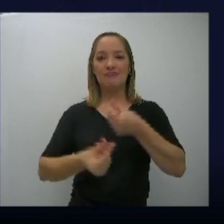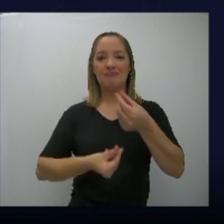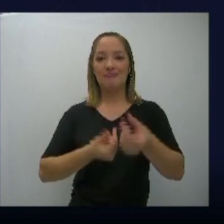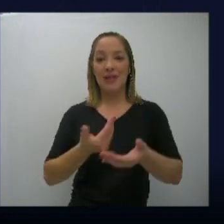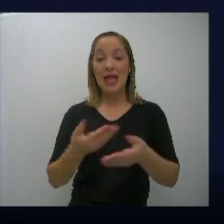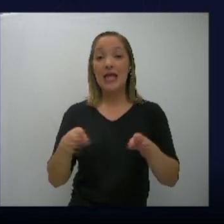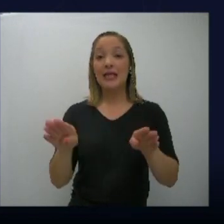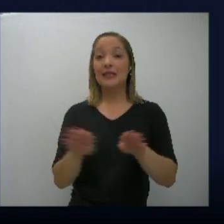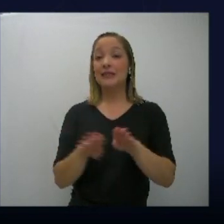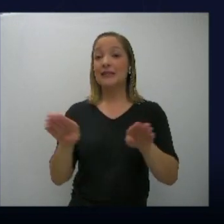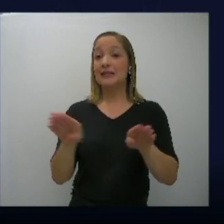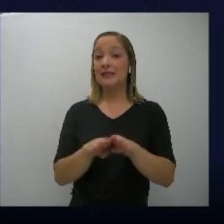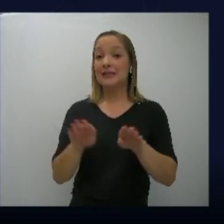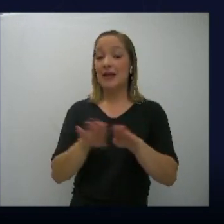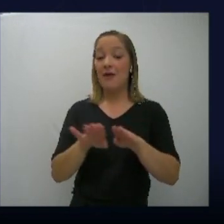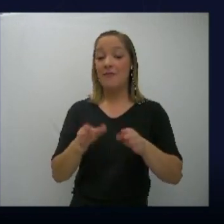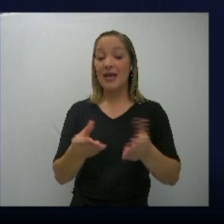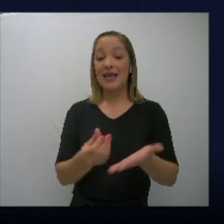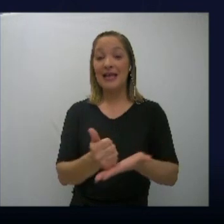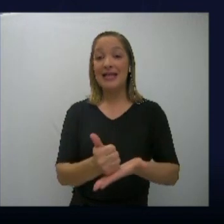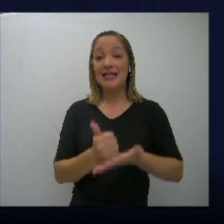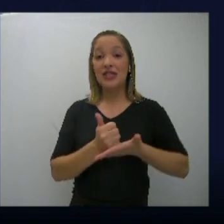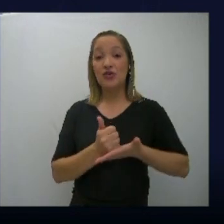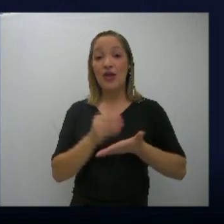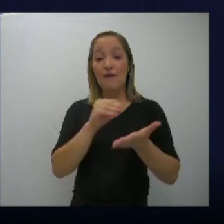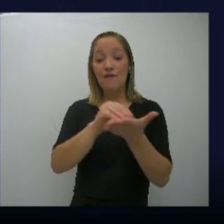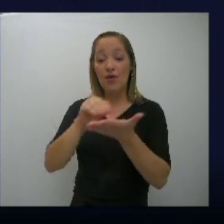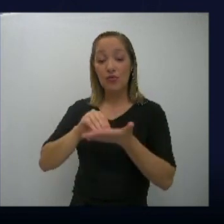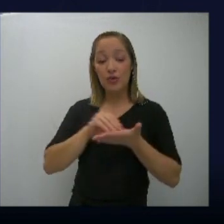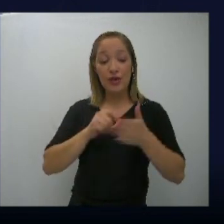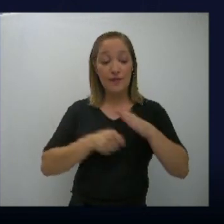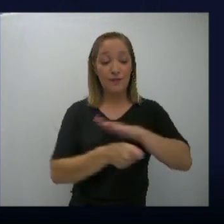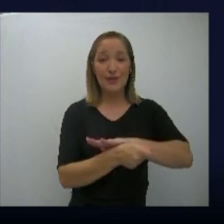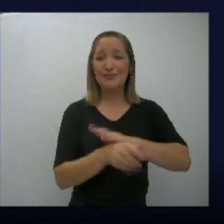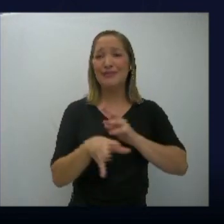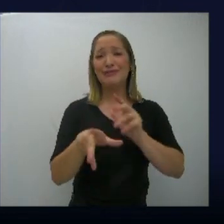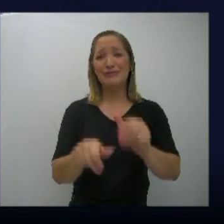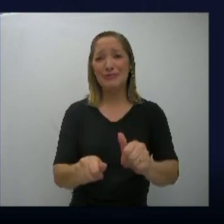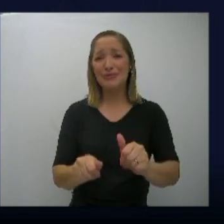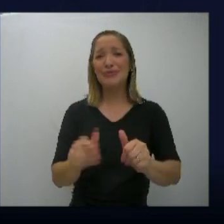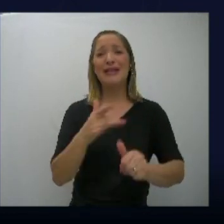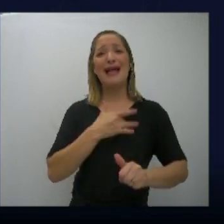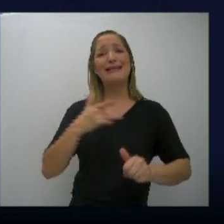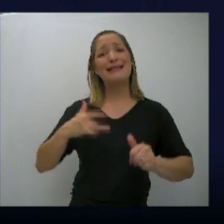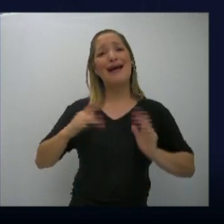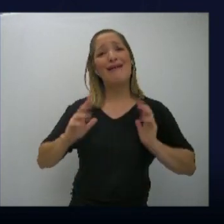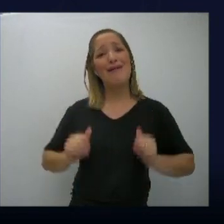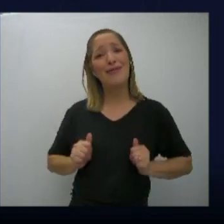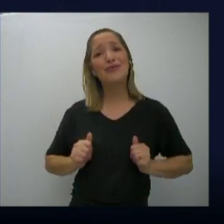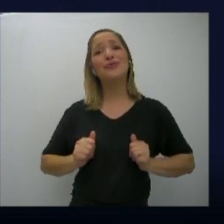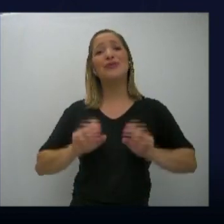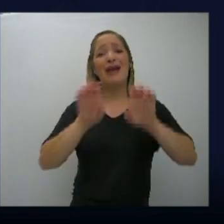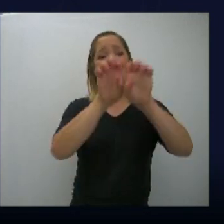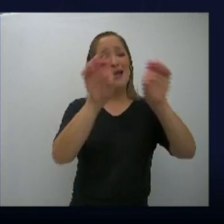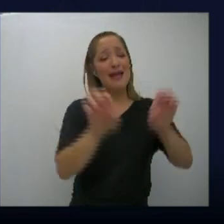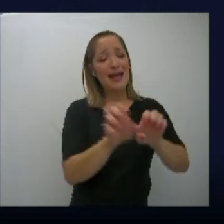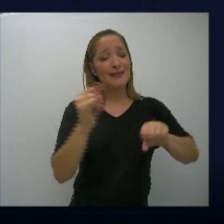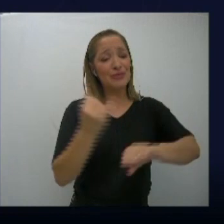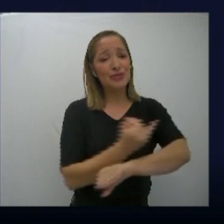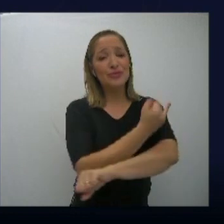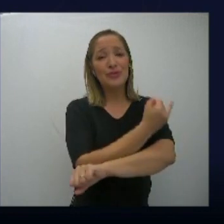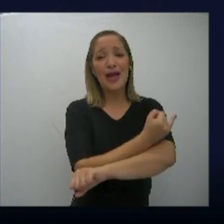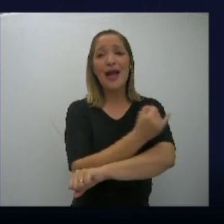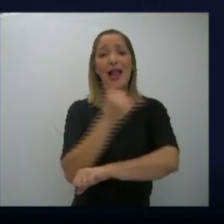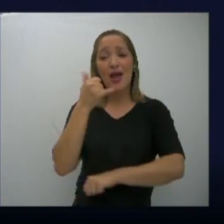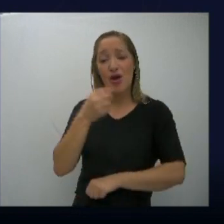ia trazer tudo que tanto nos falta aqui dentro é porque falta investimento em tudo em a infraestrutura em telecomunicações